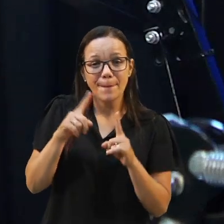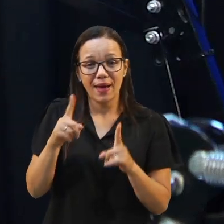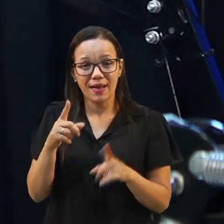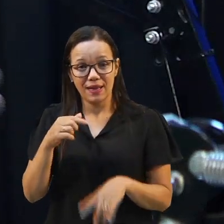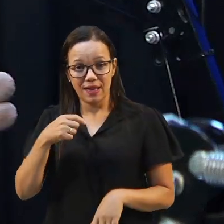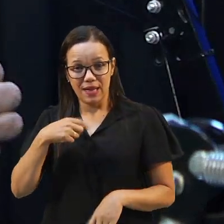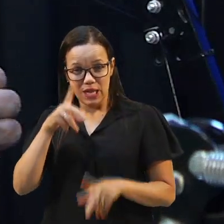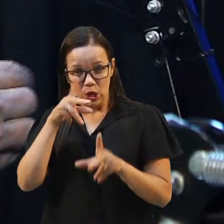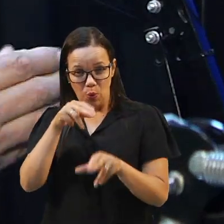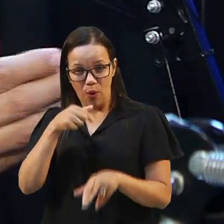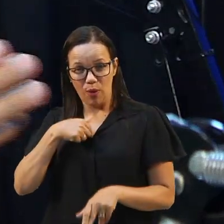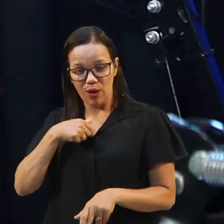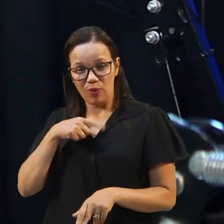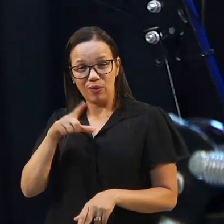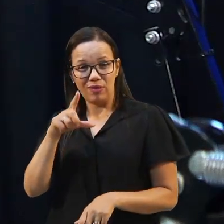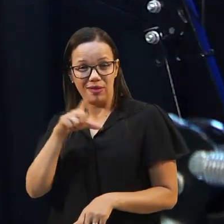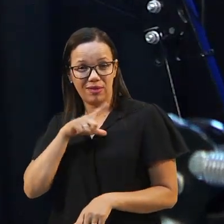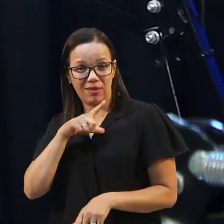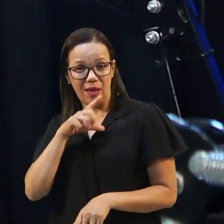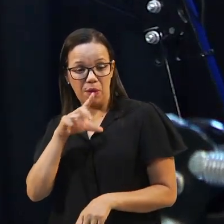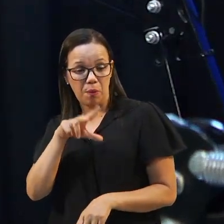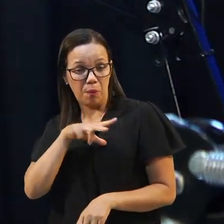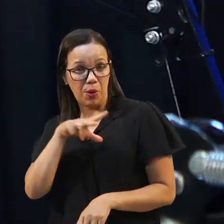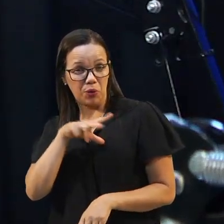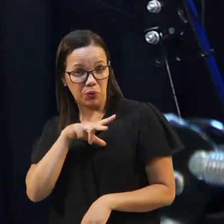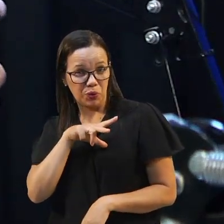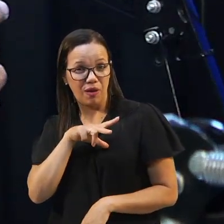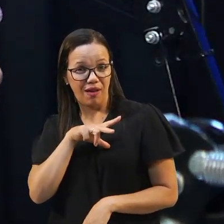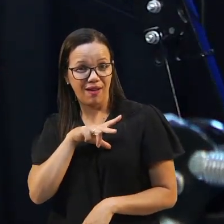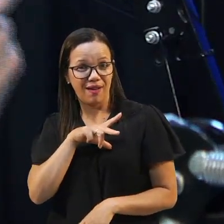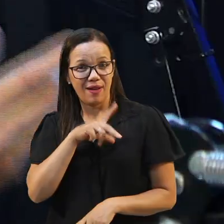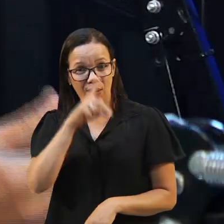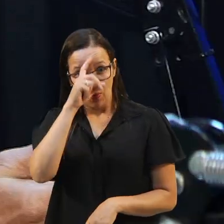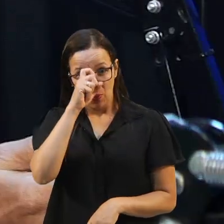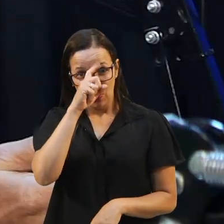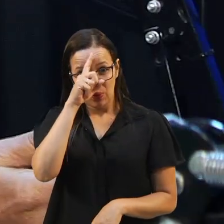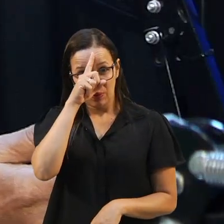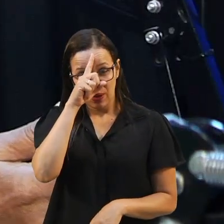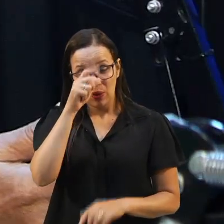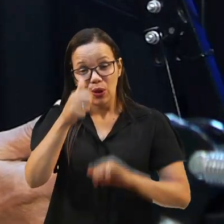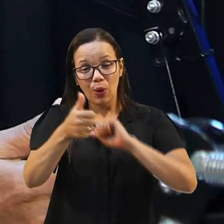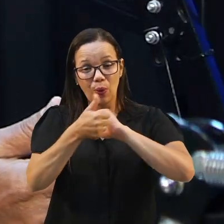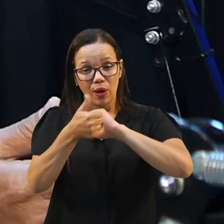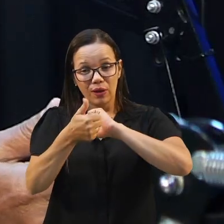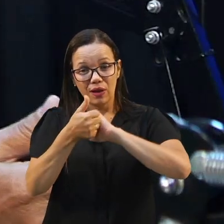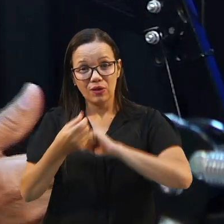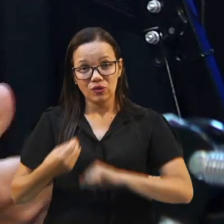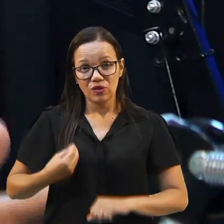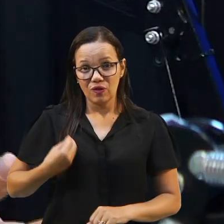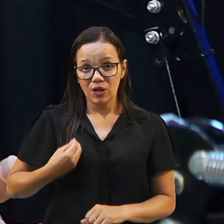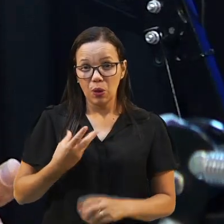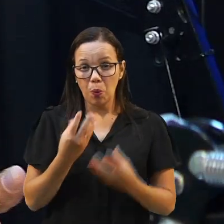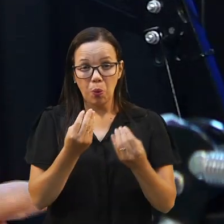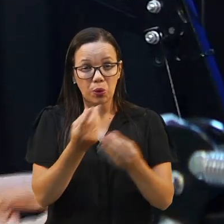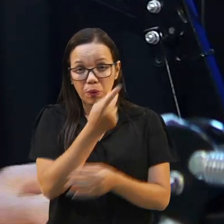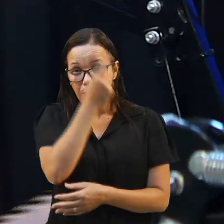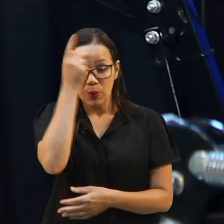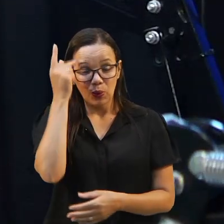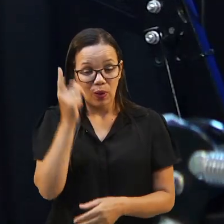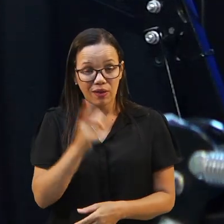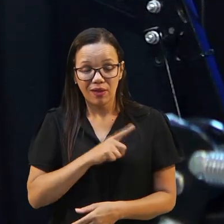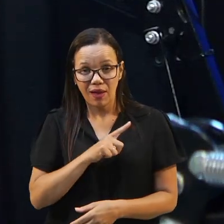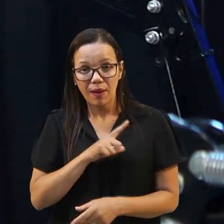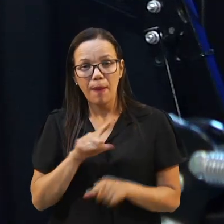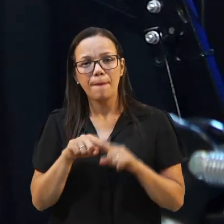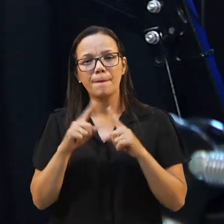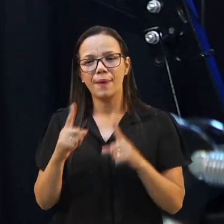caso particular e muitos da minha geração, tenha qualidade de vida, mas eu tenho